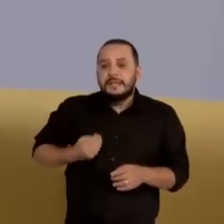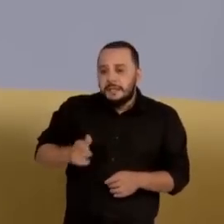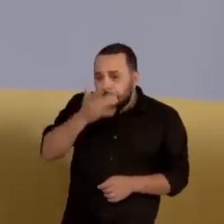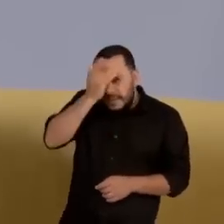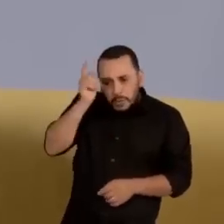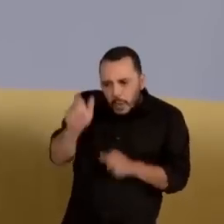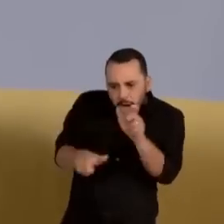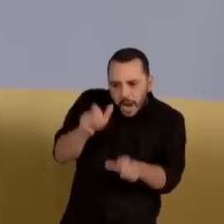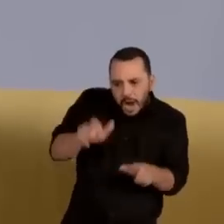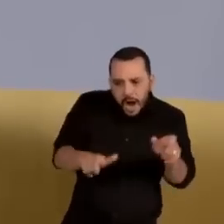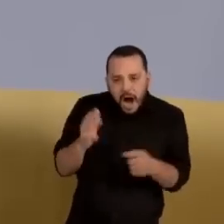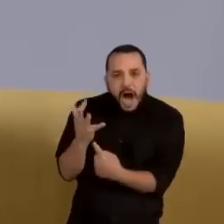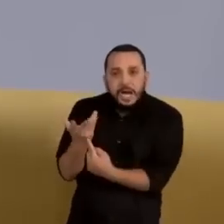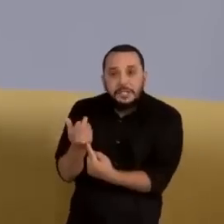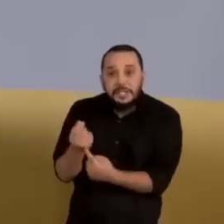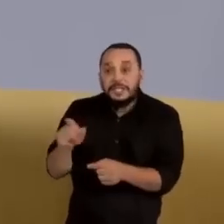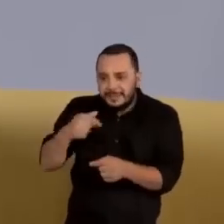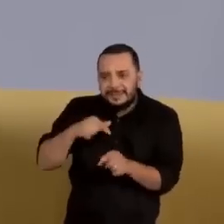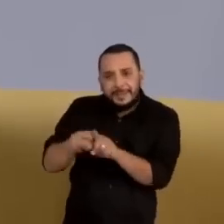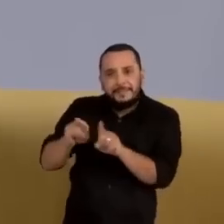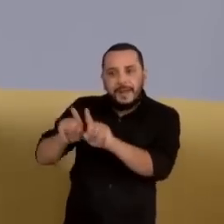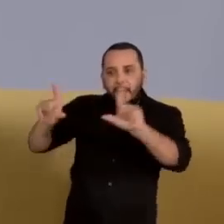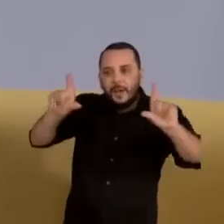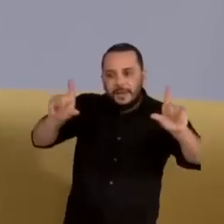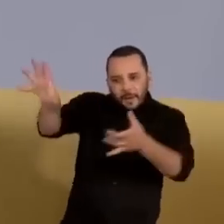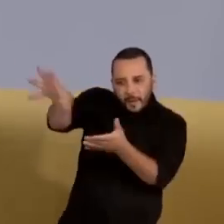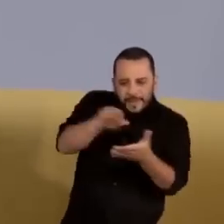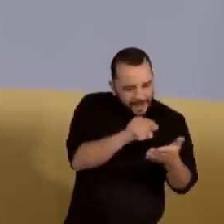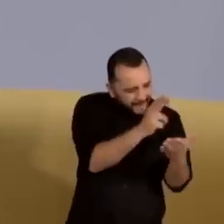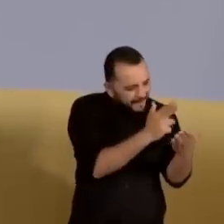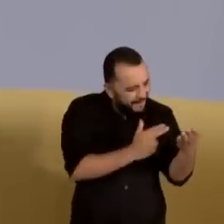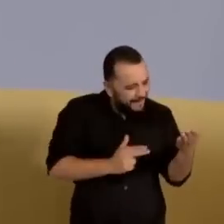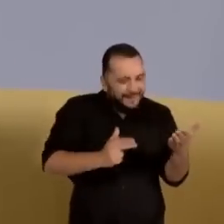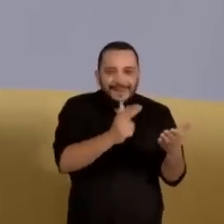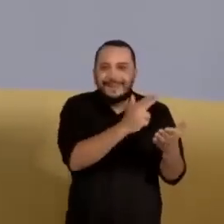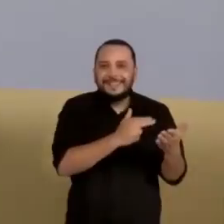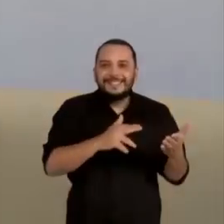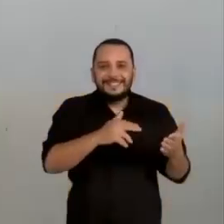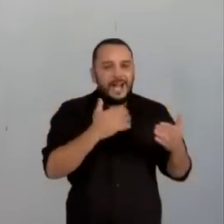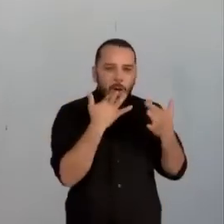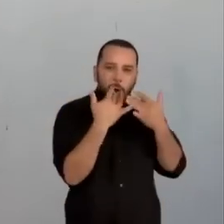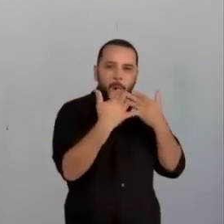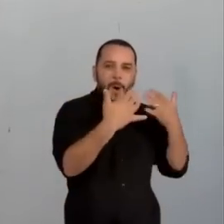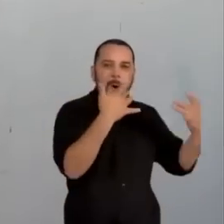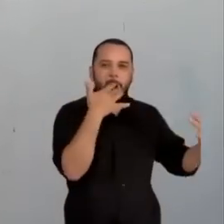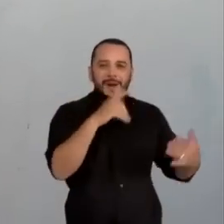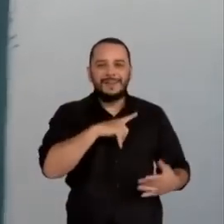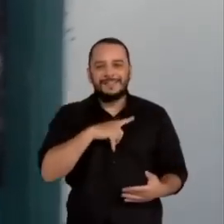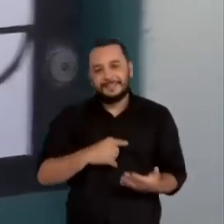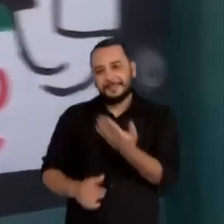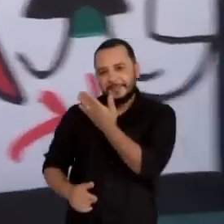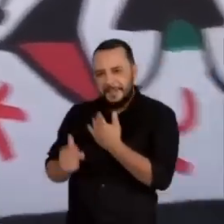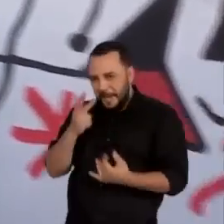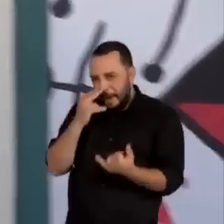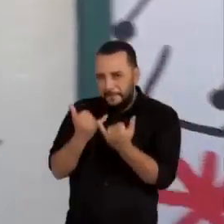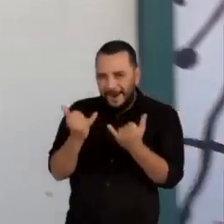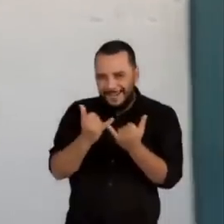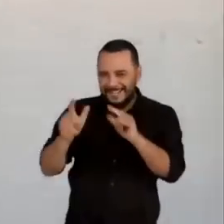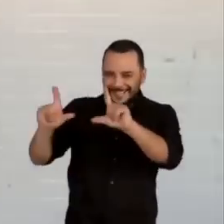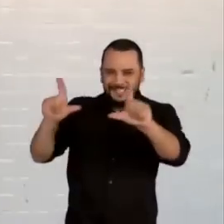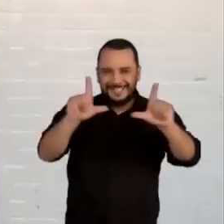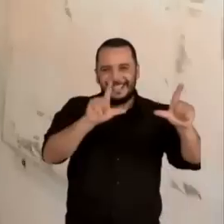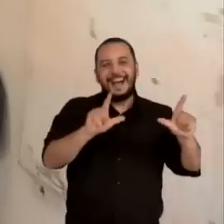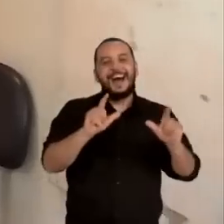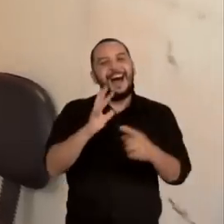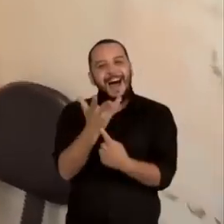pintura, os alunos reproduziram seus quadros e coloriram as salas de aula. Parece uma galeria de